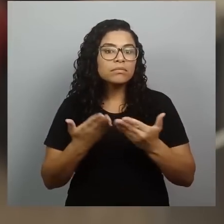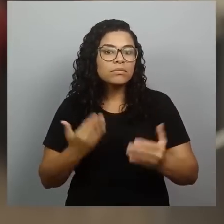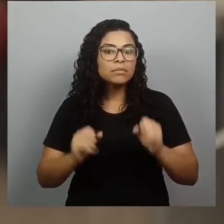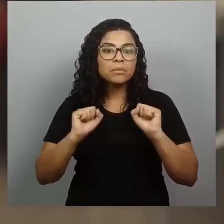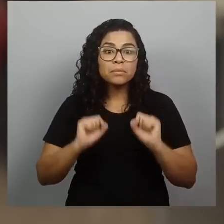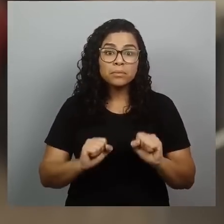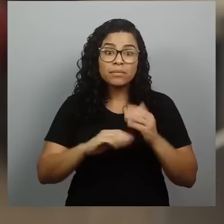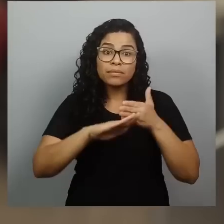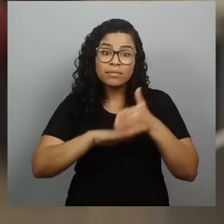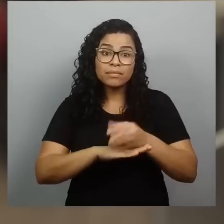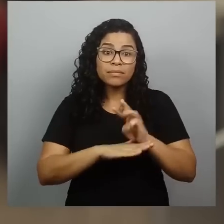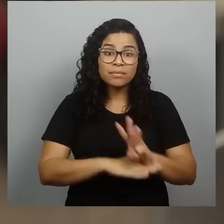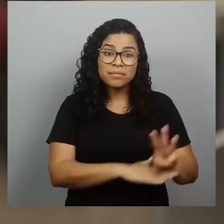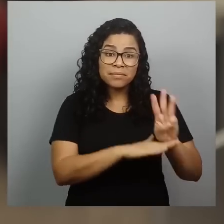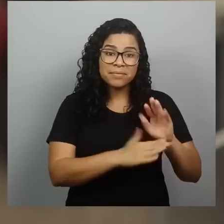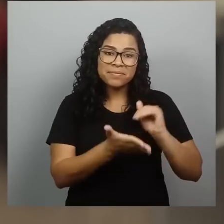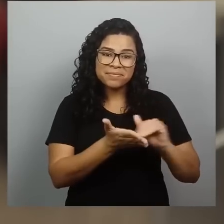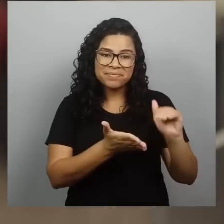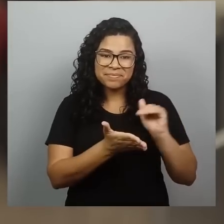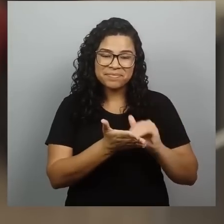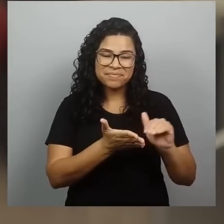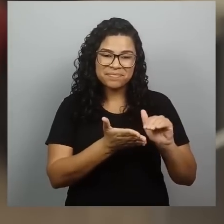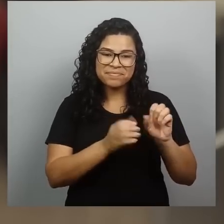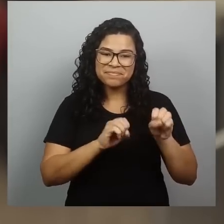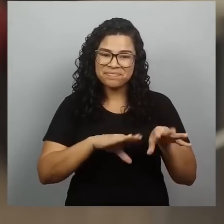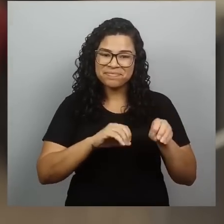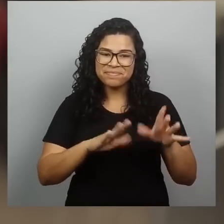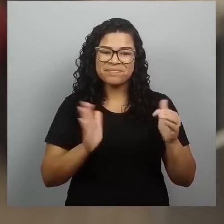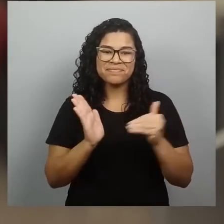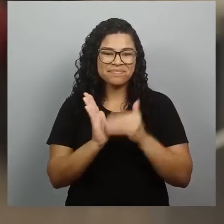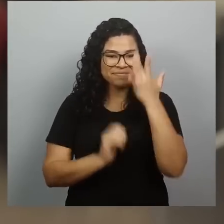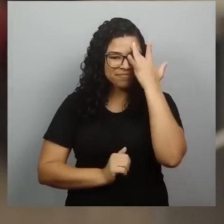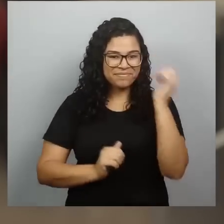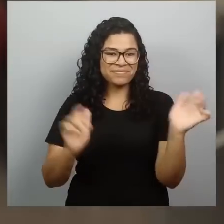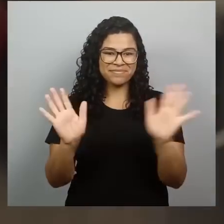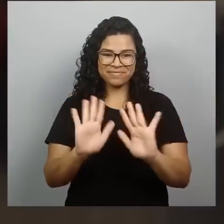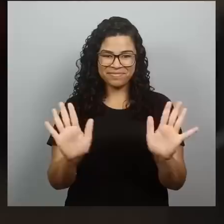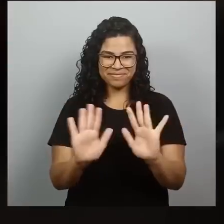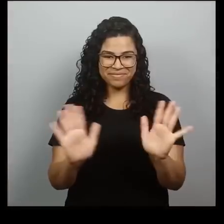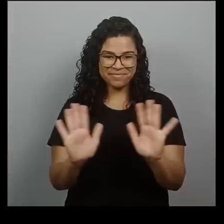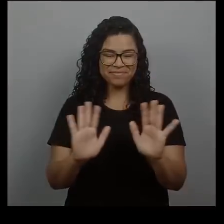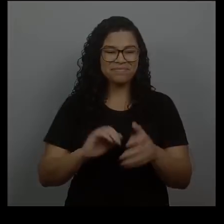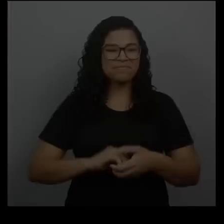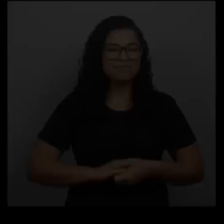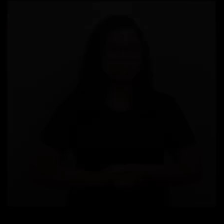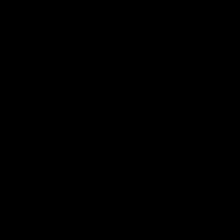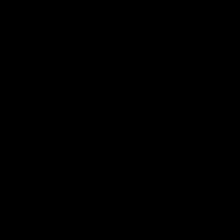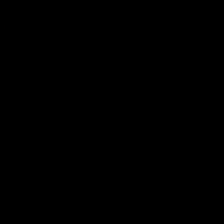perdeu alguma coisa, é só acessar o portal da educação. Até amanhã, tchau, tchau!